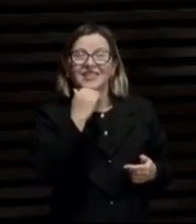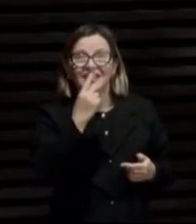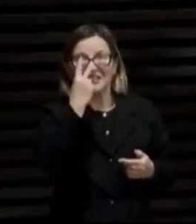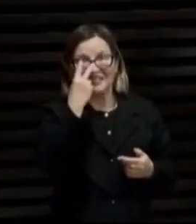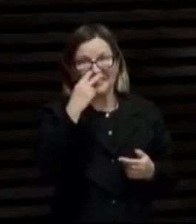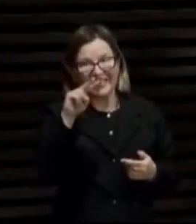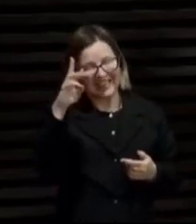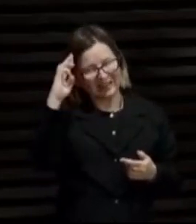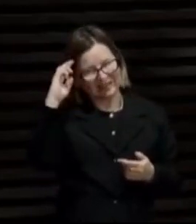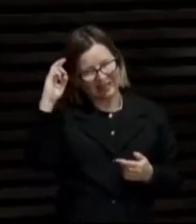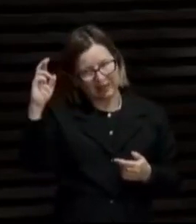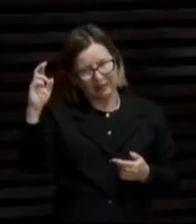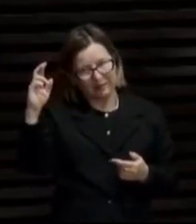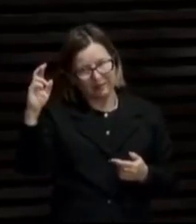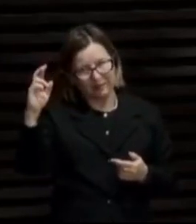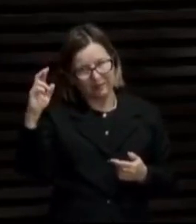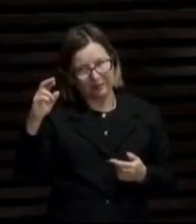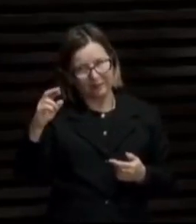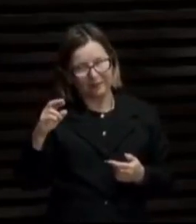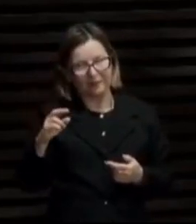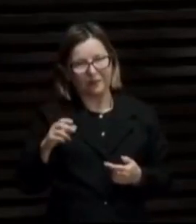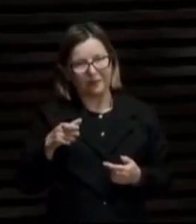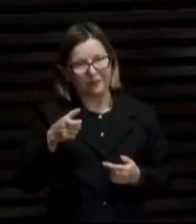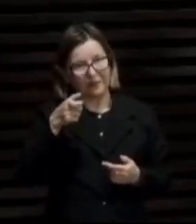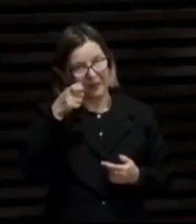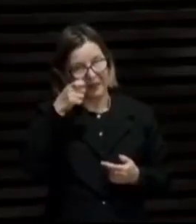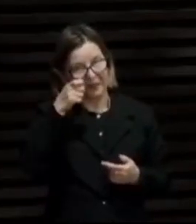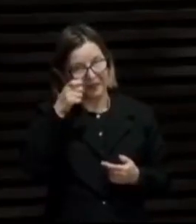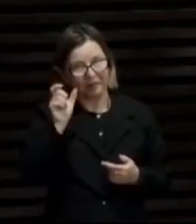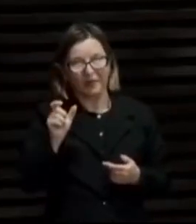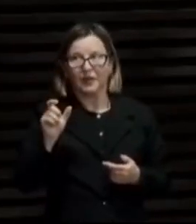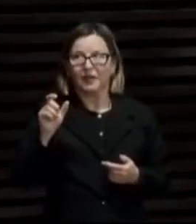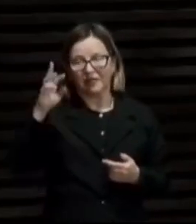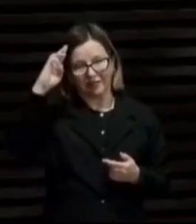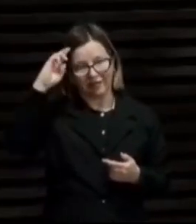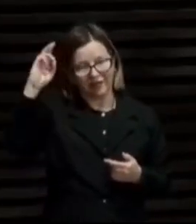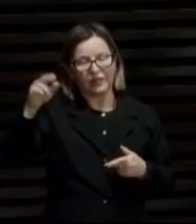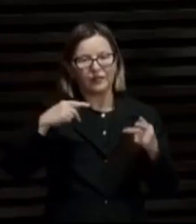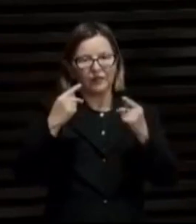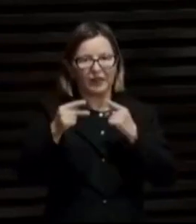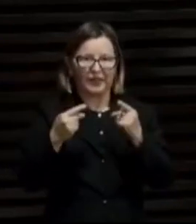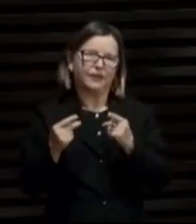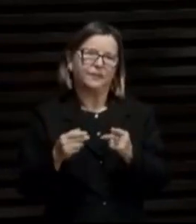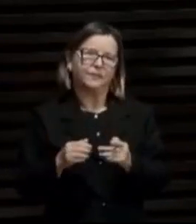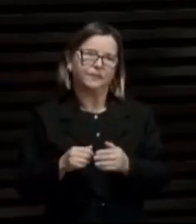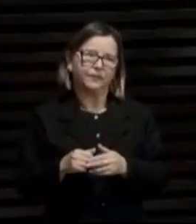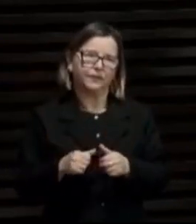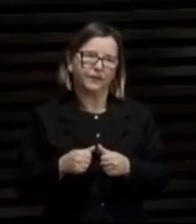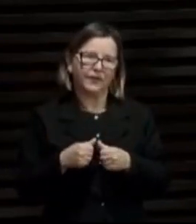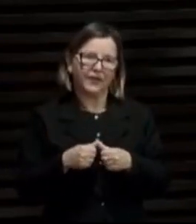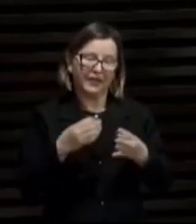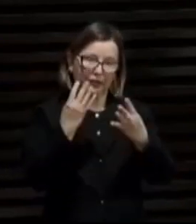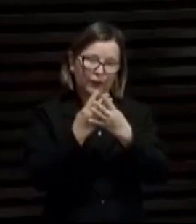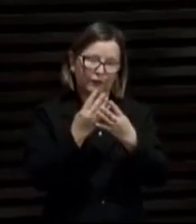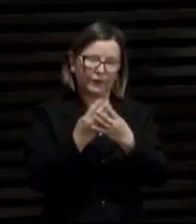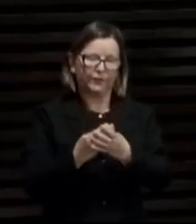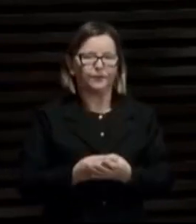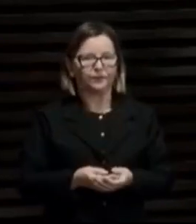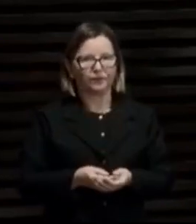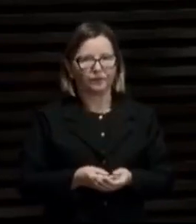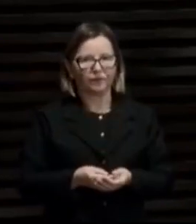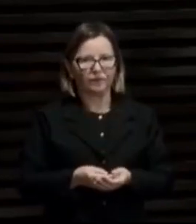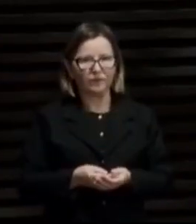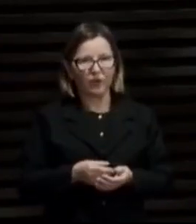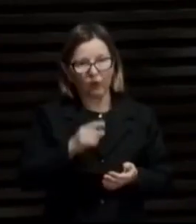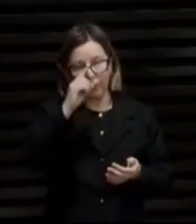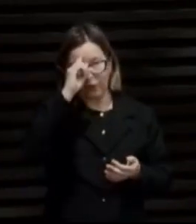Senhor. Olha o que a palavra está dizendo aqui desse Westminster, desta confissão. O domínio de todo o